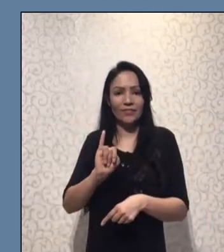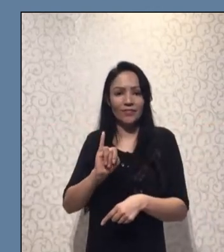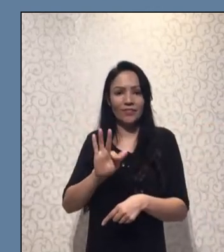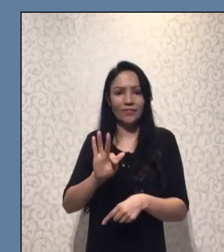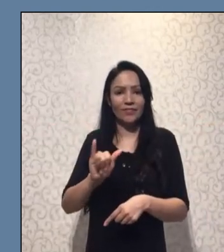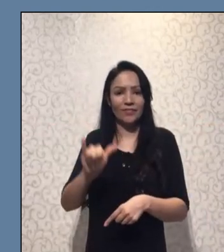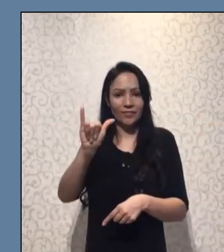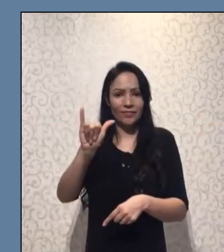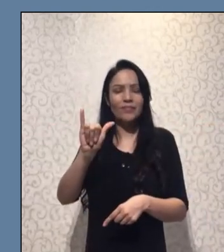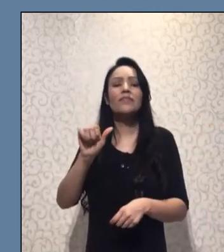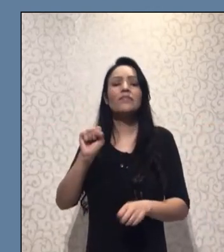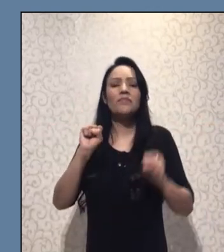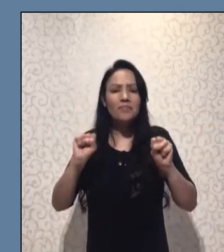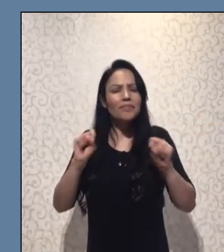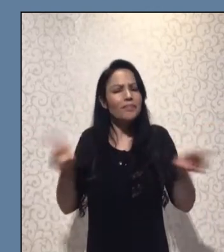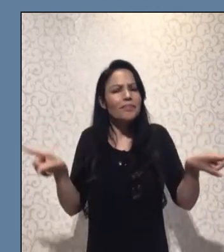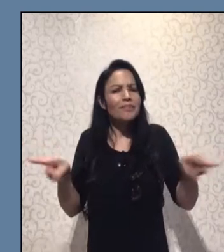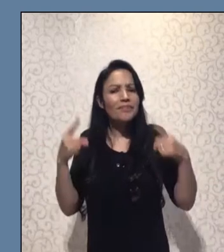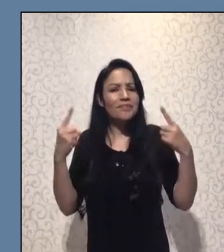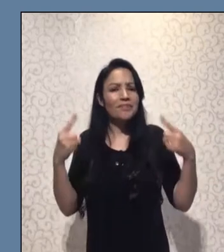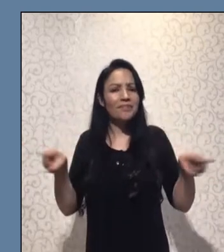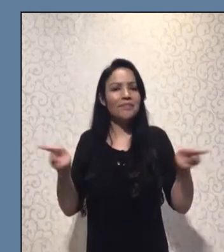Assim, achei...